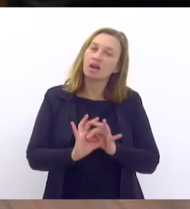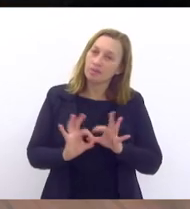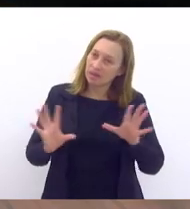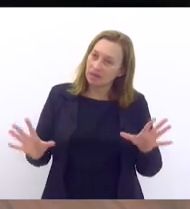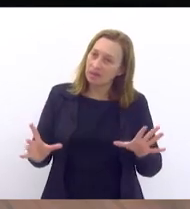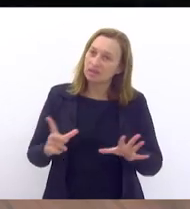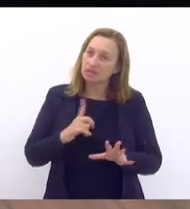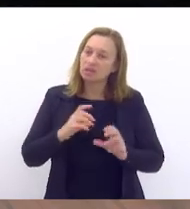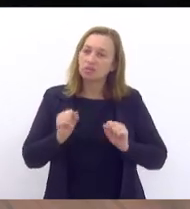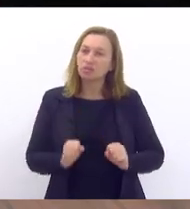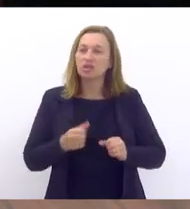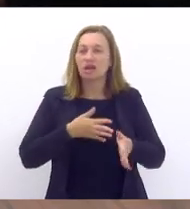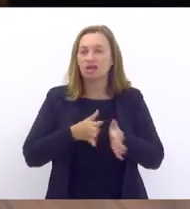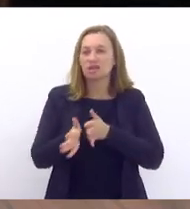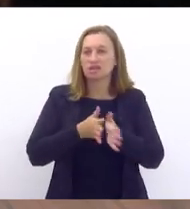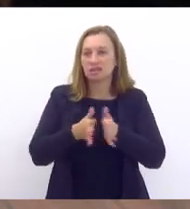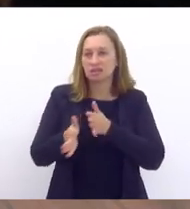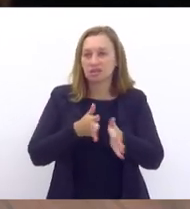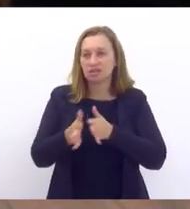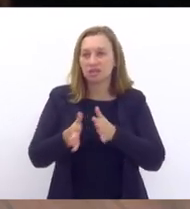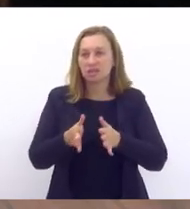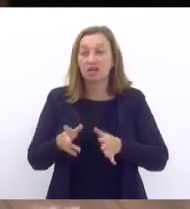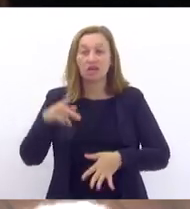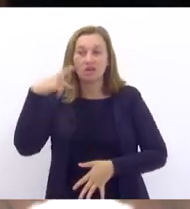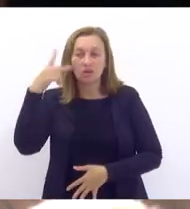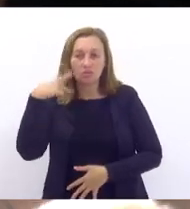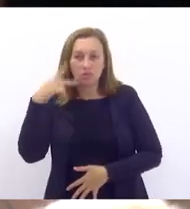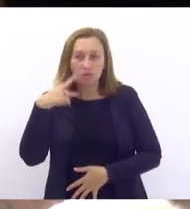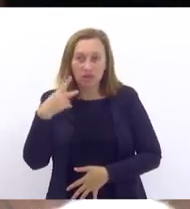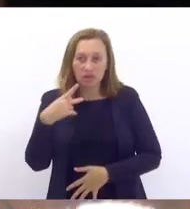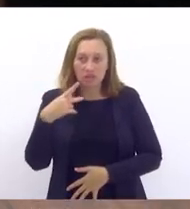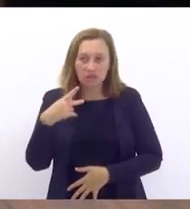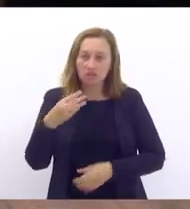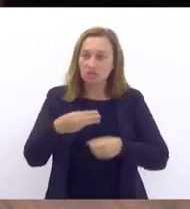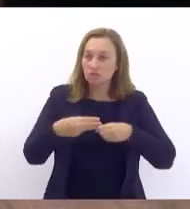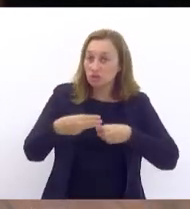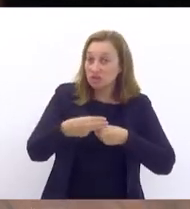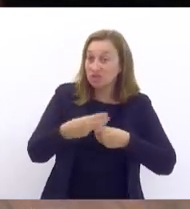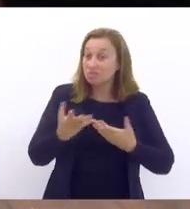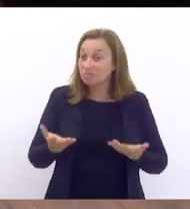liberdade de poder acessar, e é uma política fomentada pelos municípios.